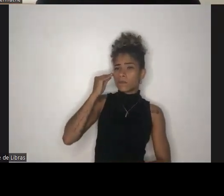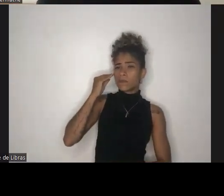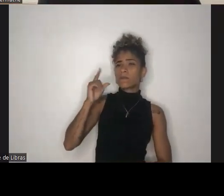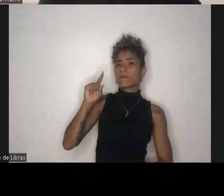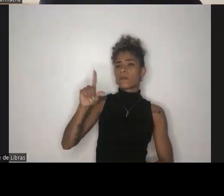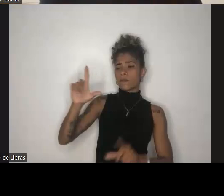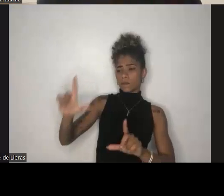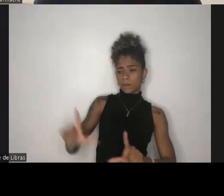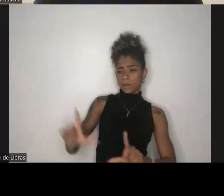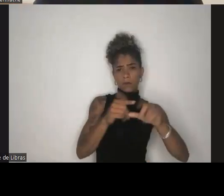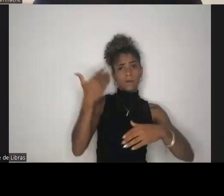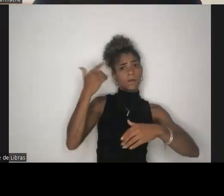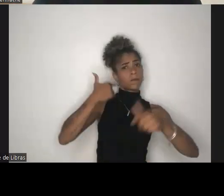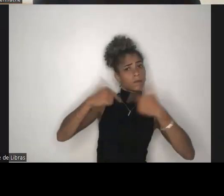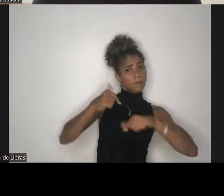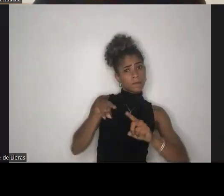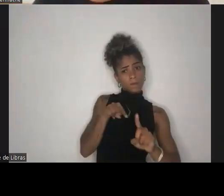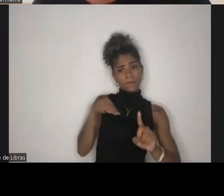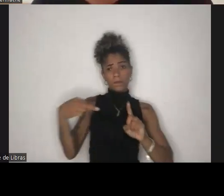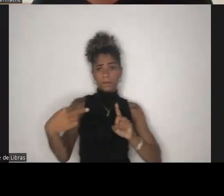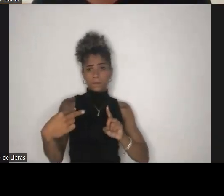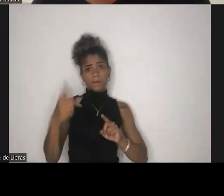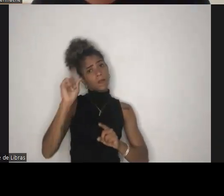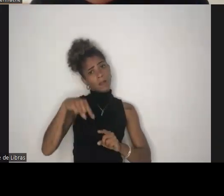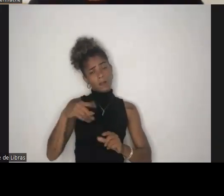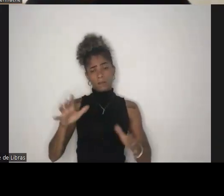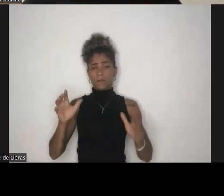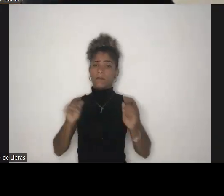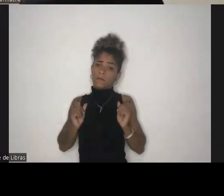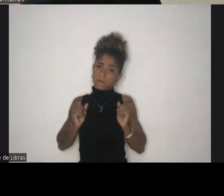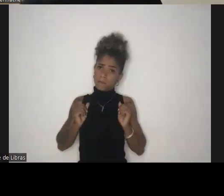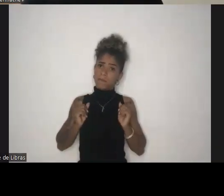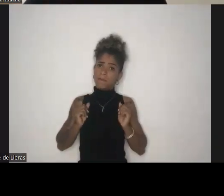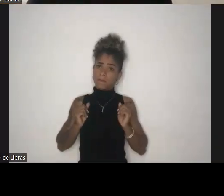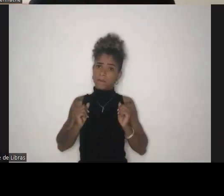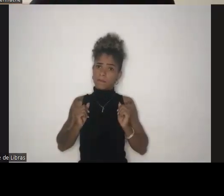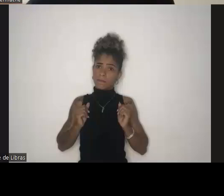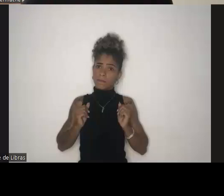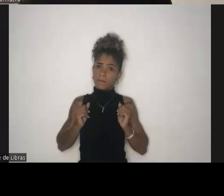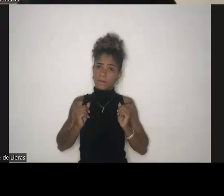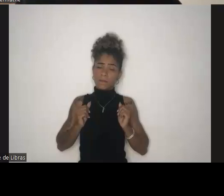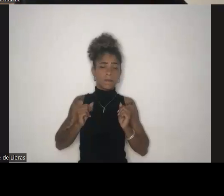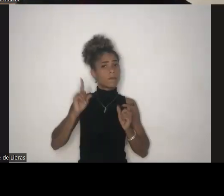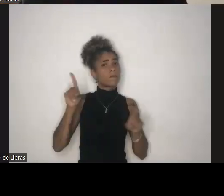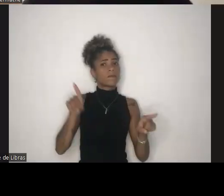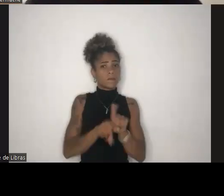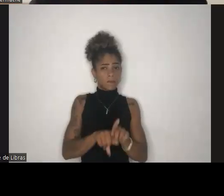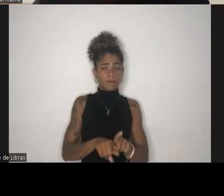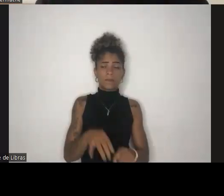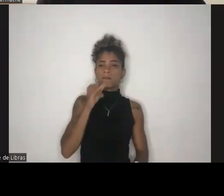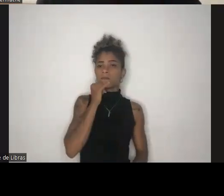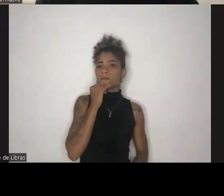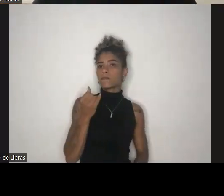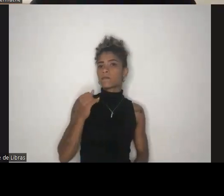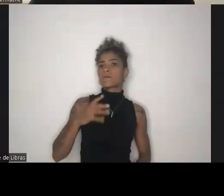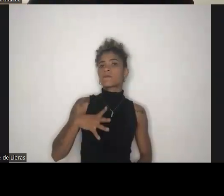um bom trabalho dentro de uma perspectiva Isso é uma zona de conforto e não é uma zona de conforto também tipo materializar